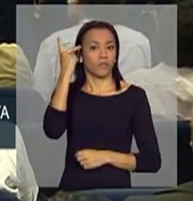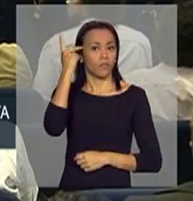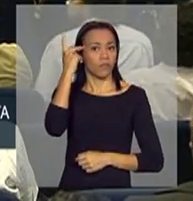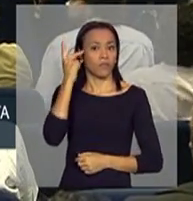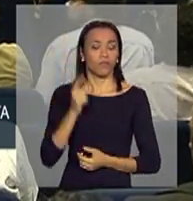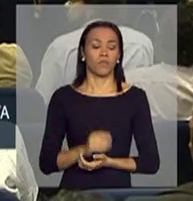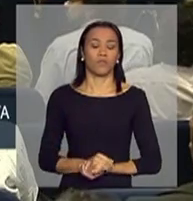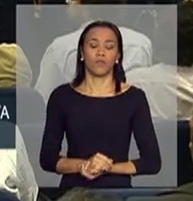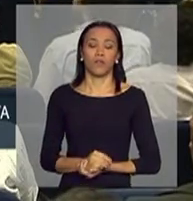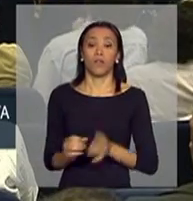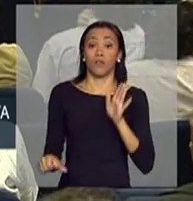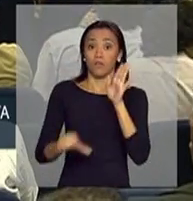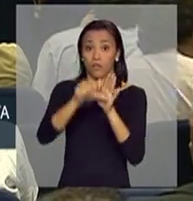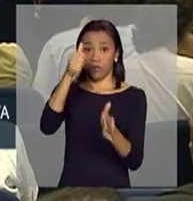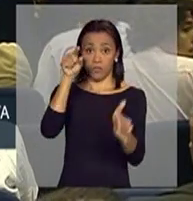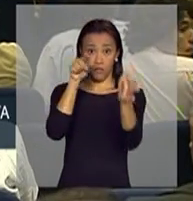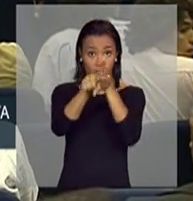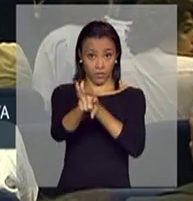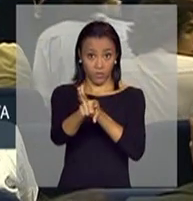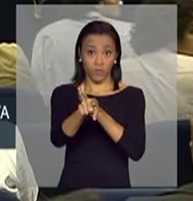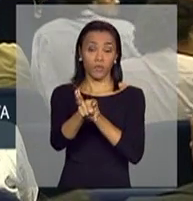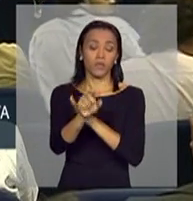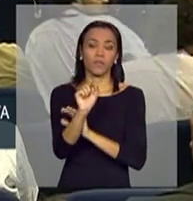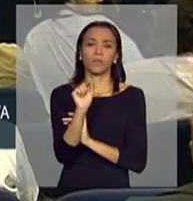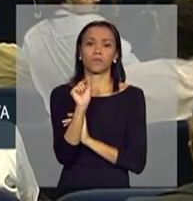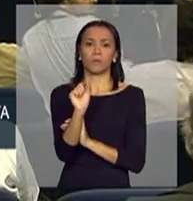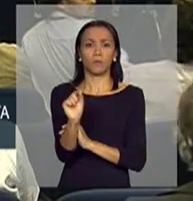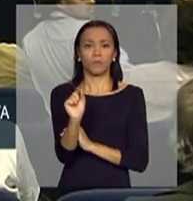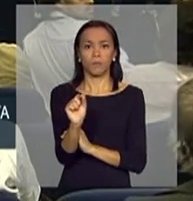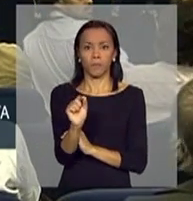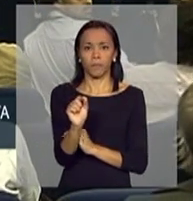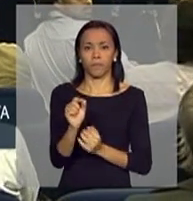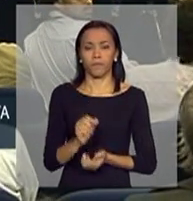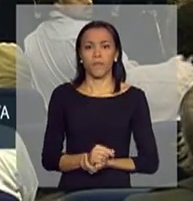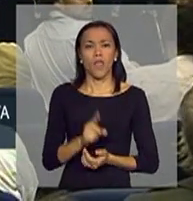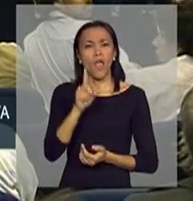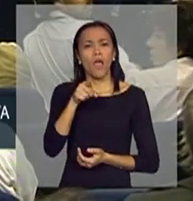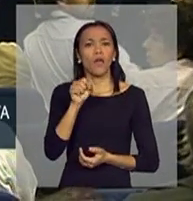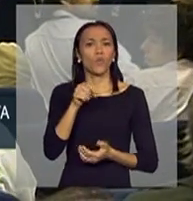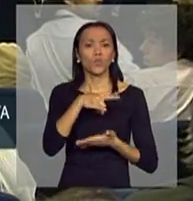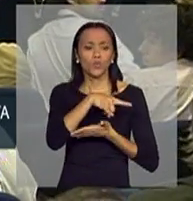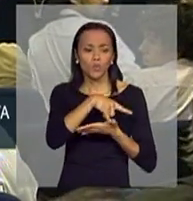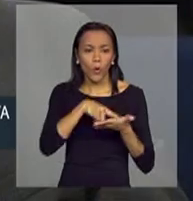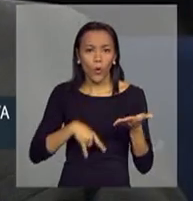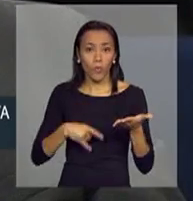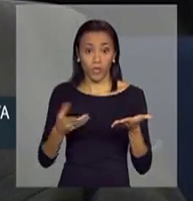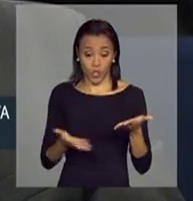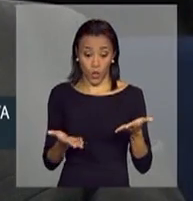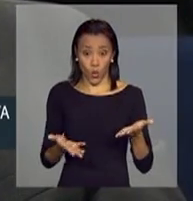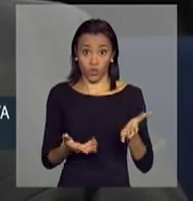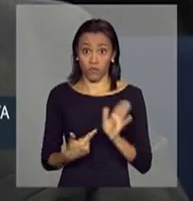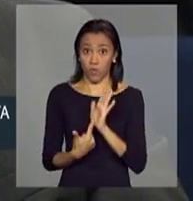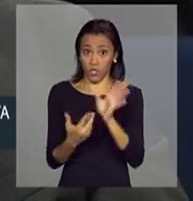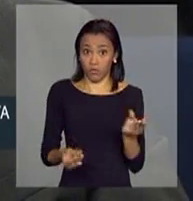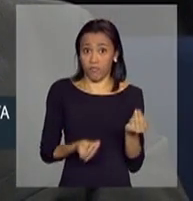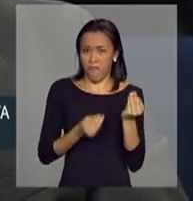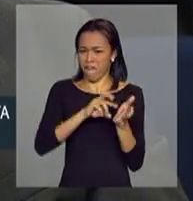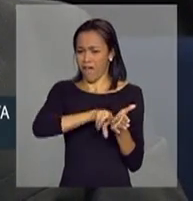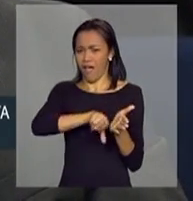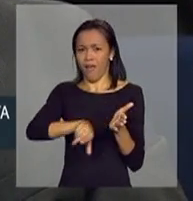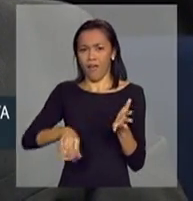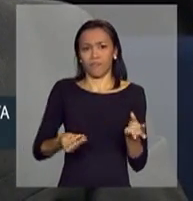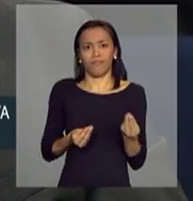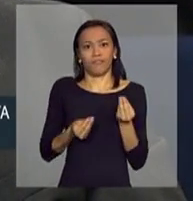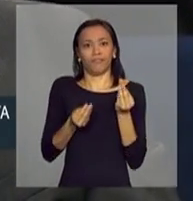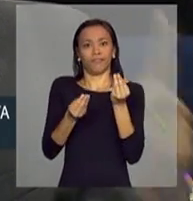comissionários. A primeira pergunta se refere aos documentos, foram apresentados hoje vários aqui.